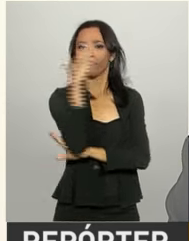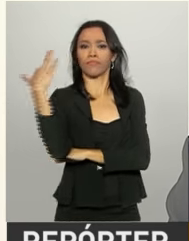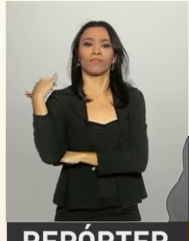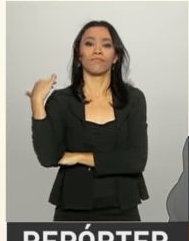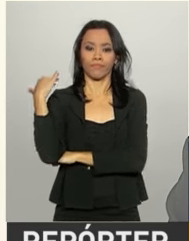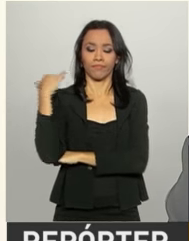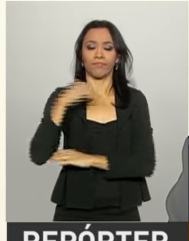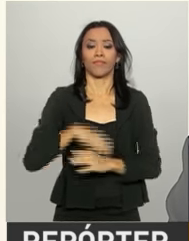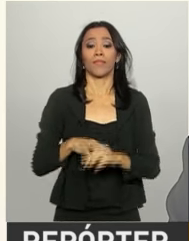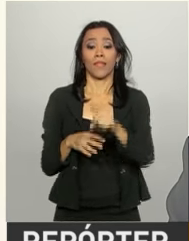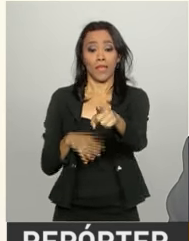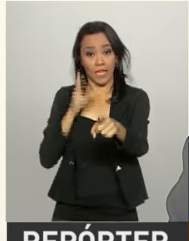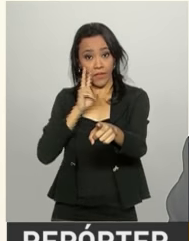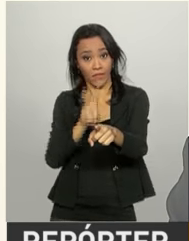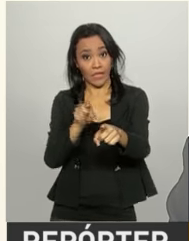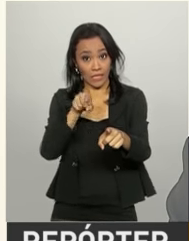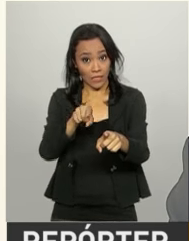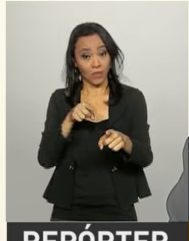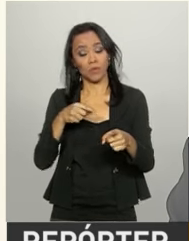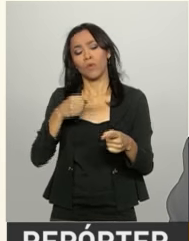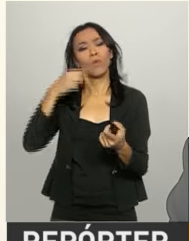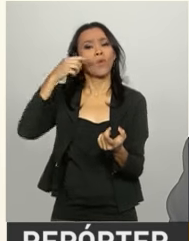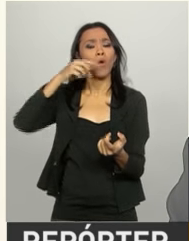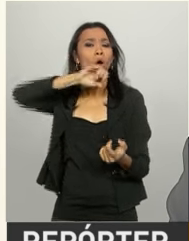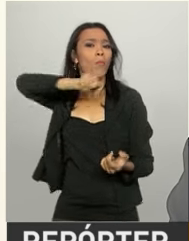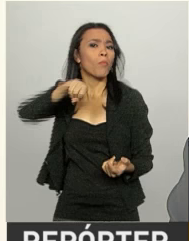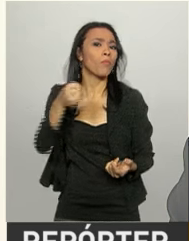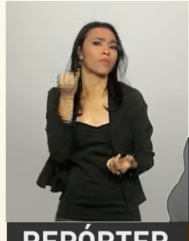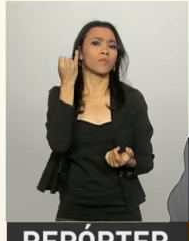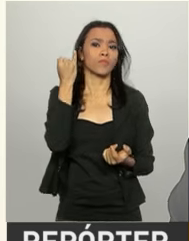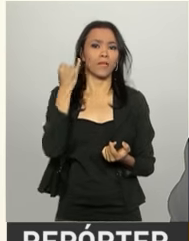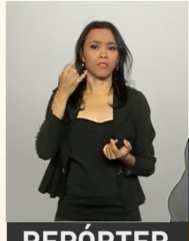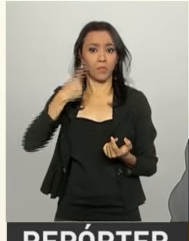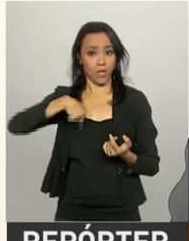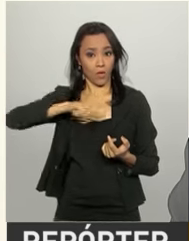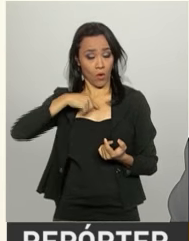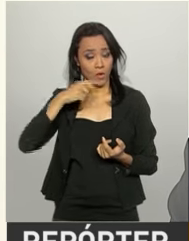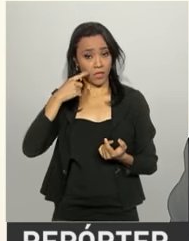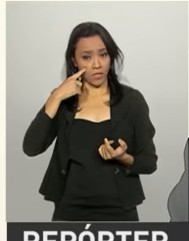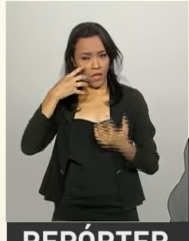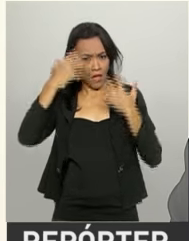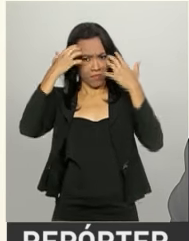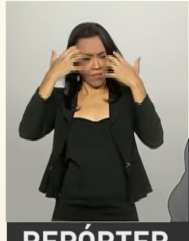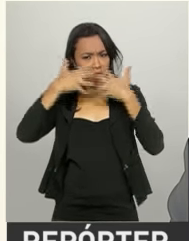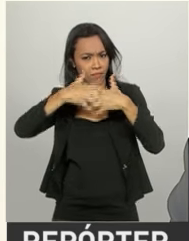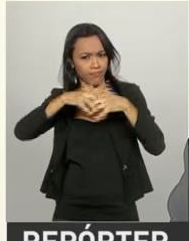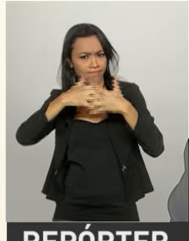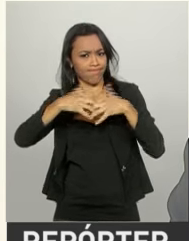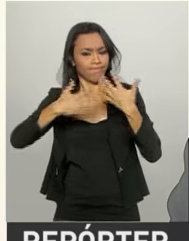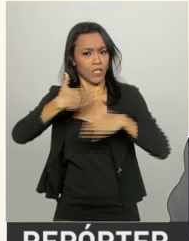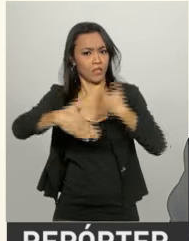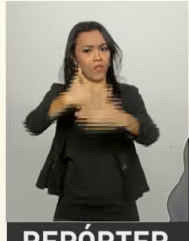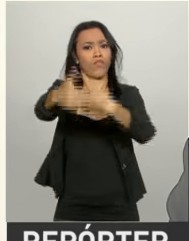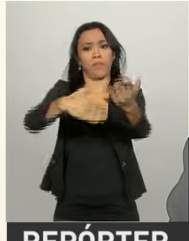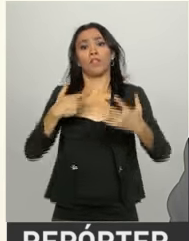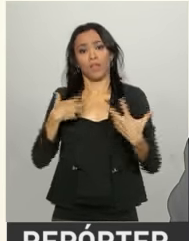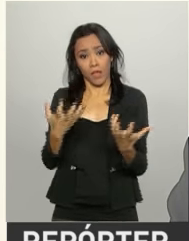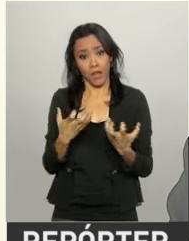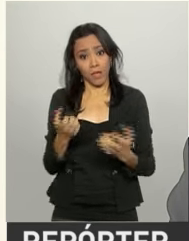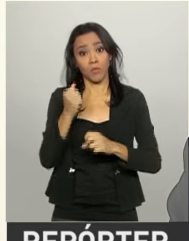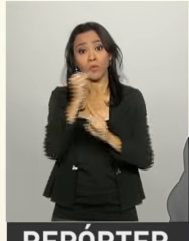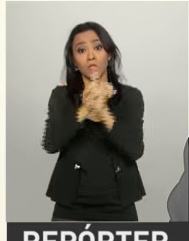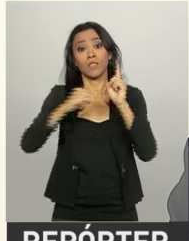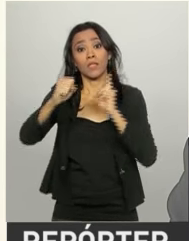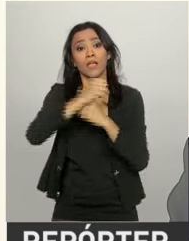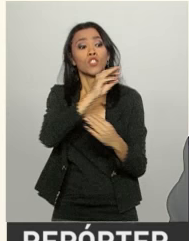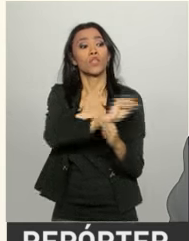como uma oportunidade de nós revermos as bases do nosso desenvolvimento. Nós queremos, de fato, uma sociedade que seja sustentável,